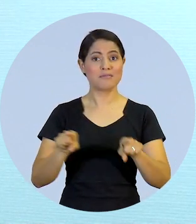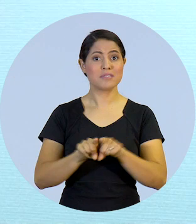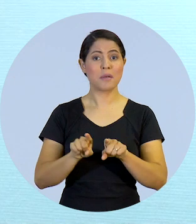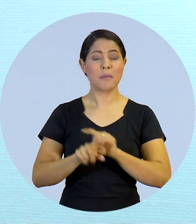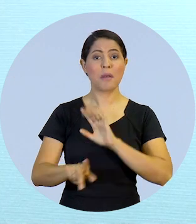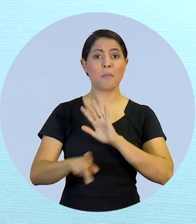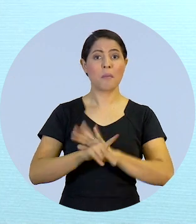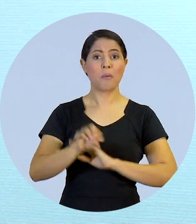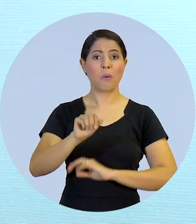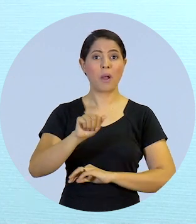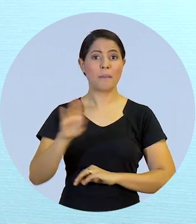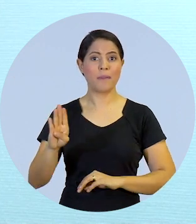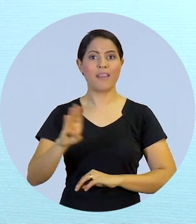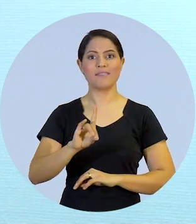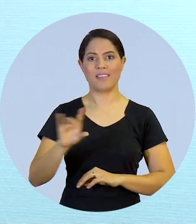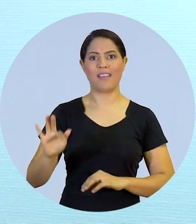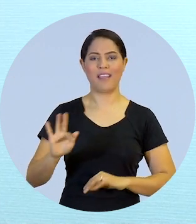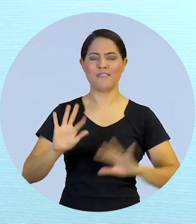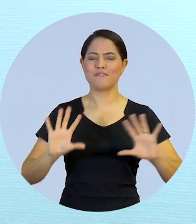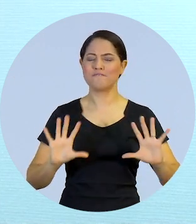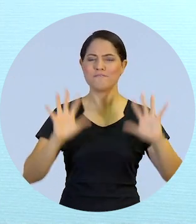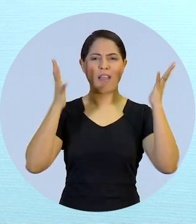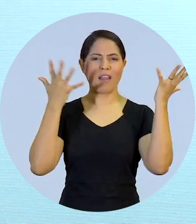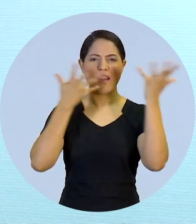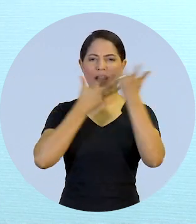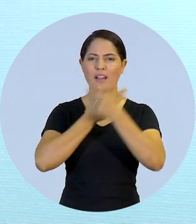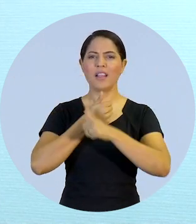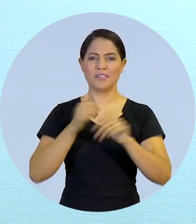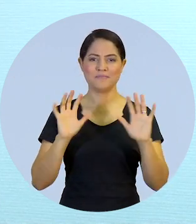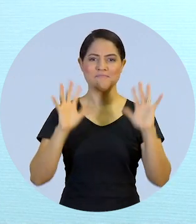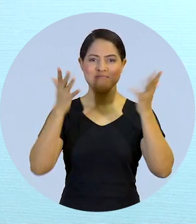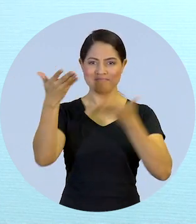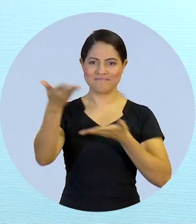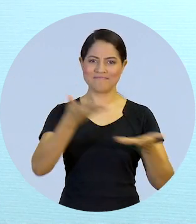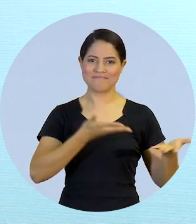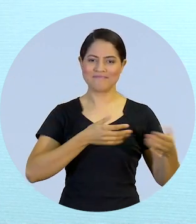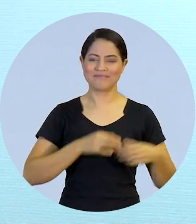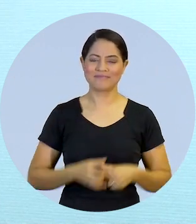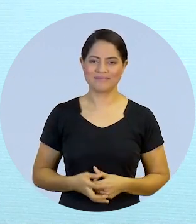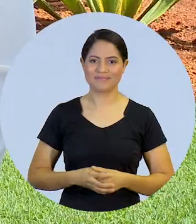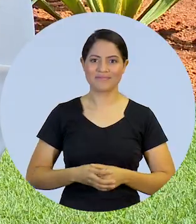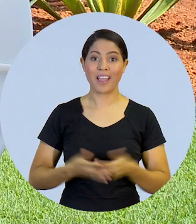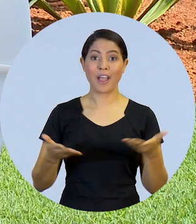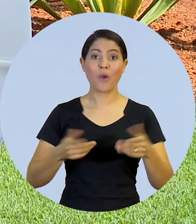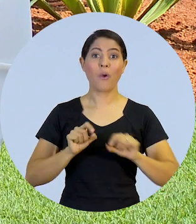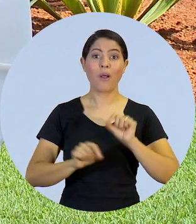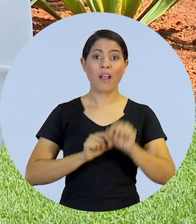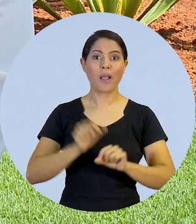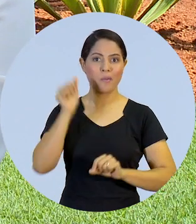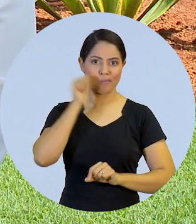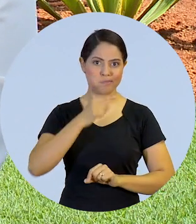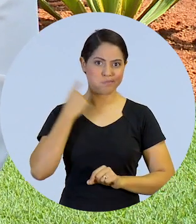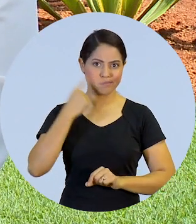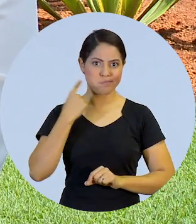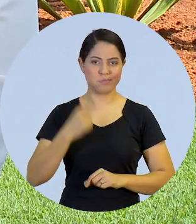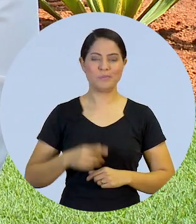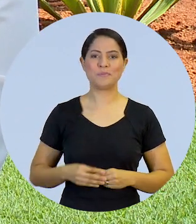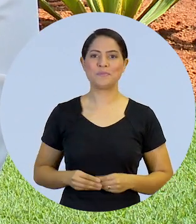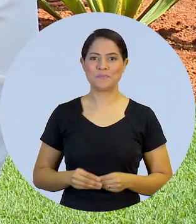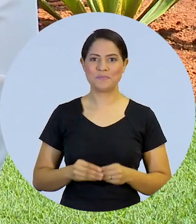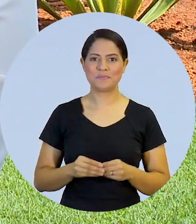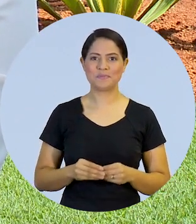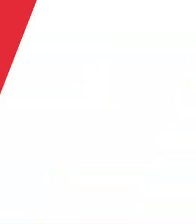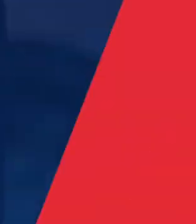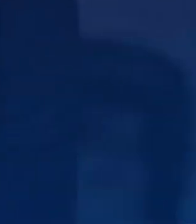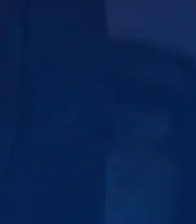nós teremos a honra de receber toda a advocacia brasileira para um belo evento, tenham certeza disso. Agora é a hora do quadro OAB